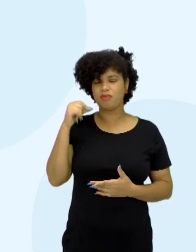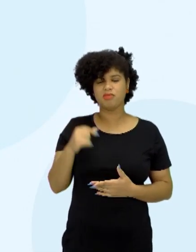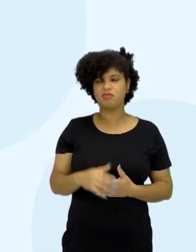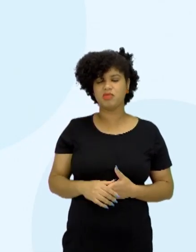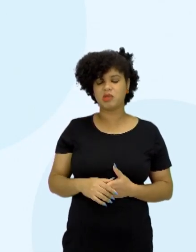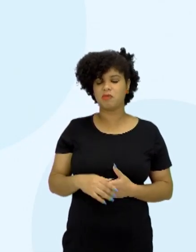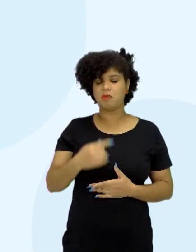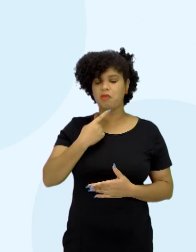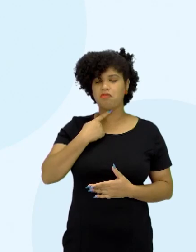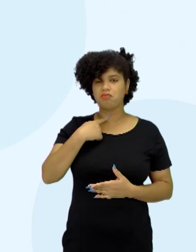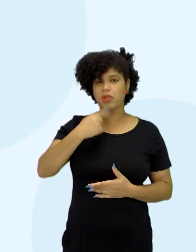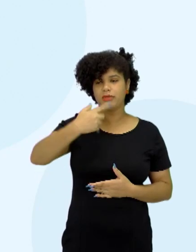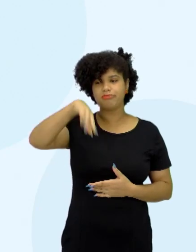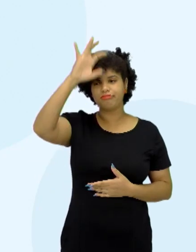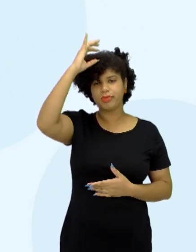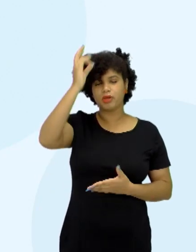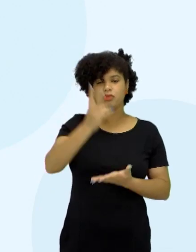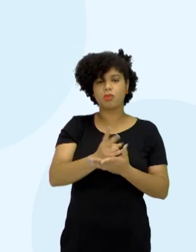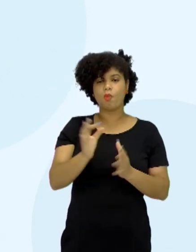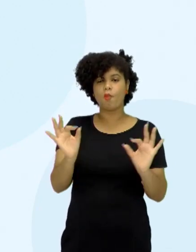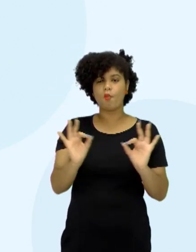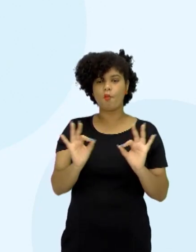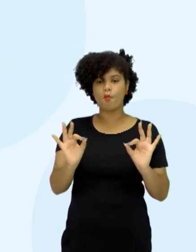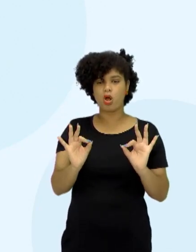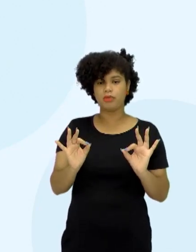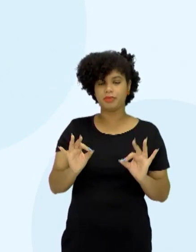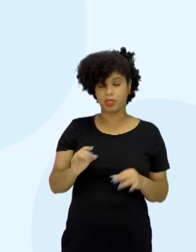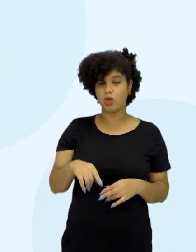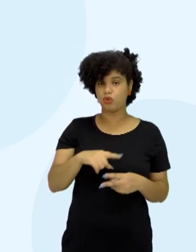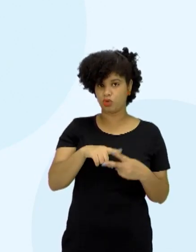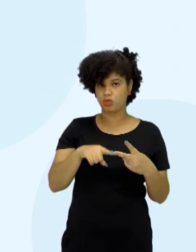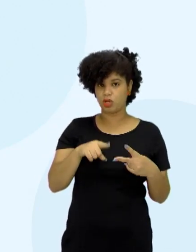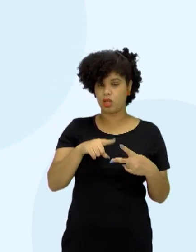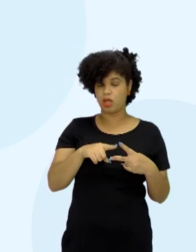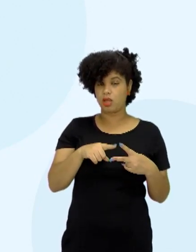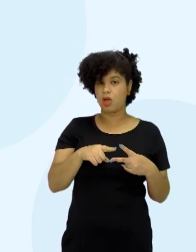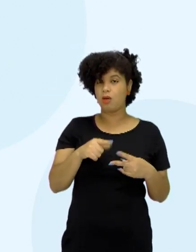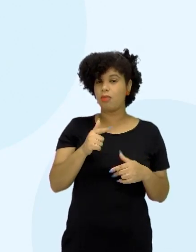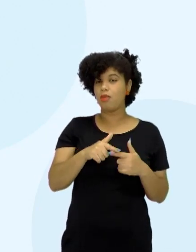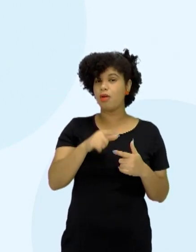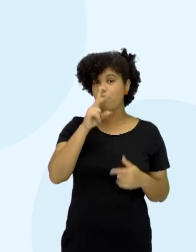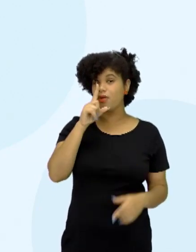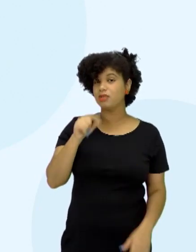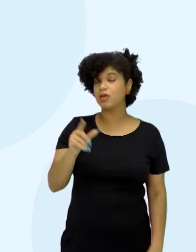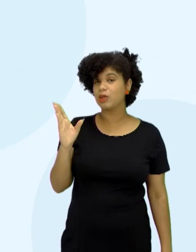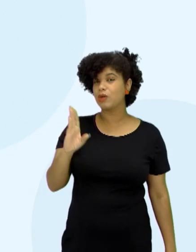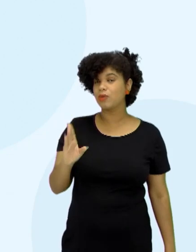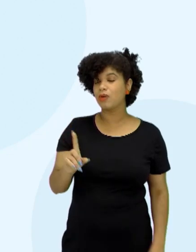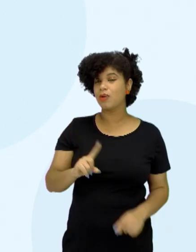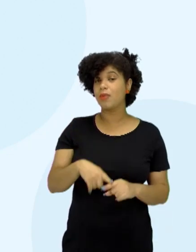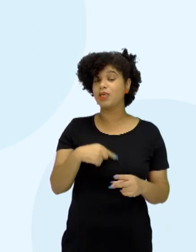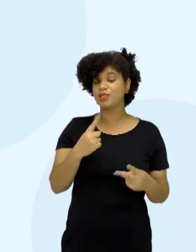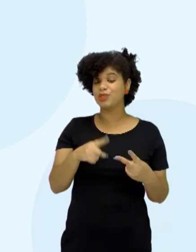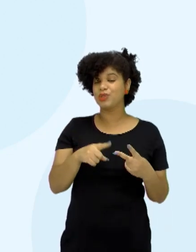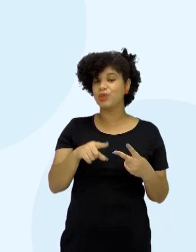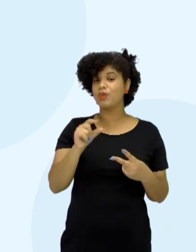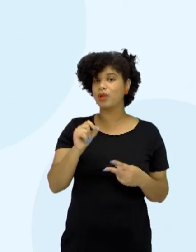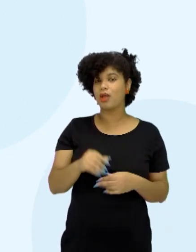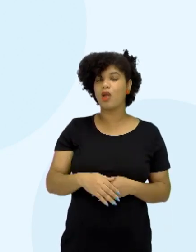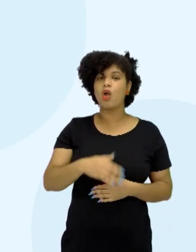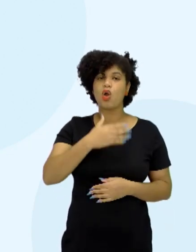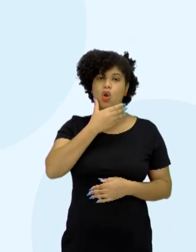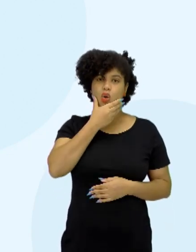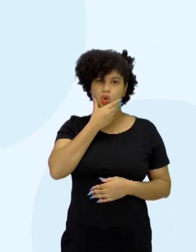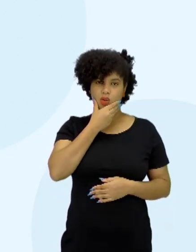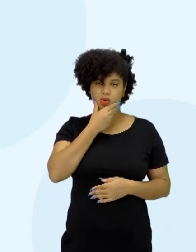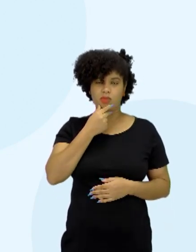coisas. Tem a crise política aqui no Brasil, a crise de popularidade dele, mas qual que é a segunda coisa? O pai dele tinha morrido,